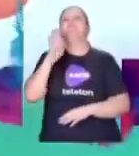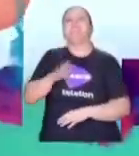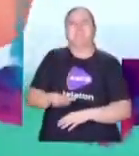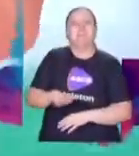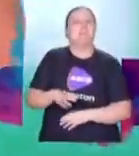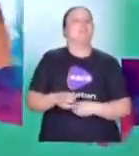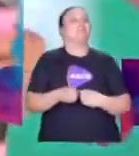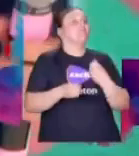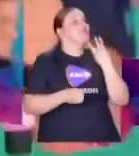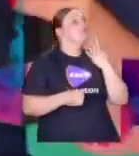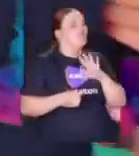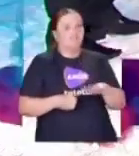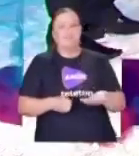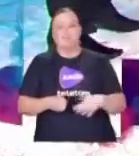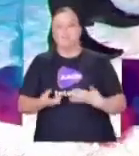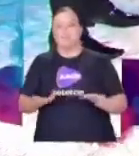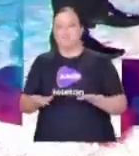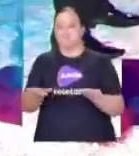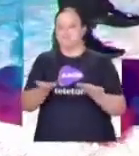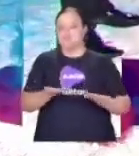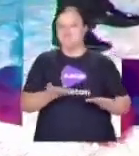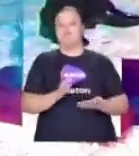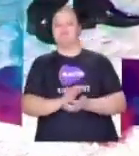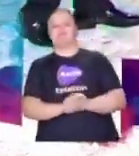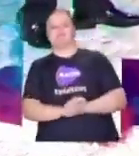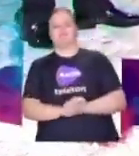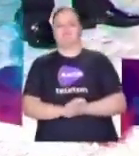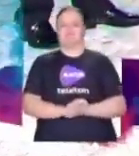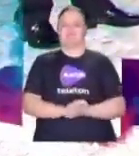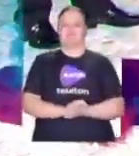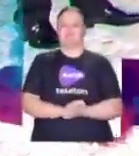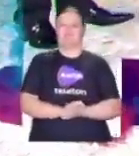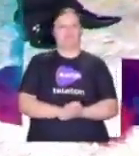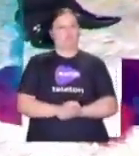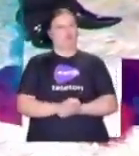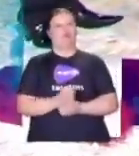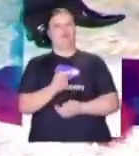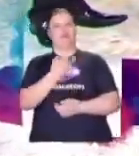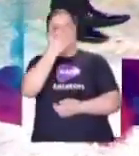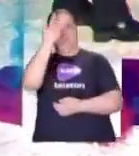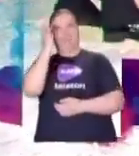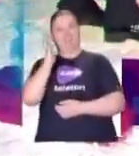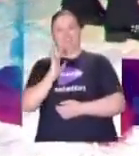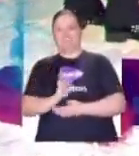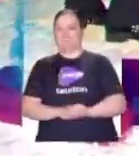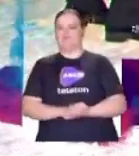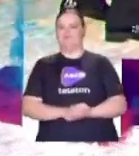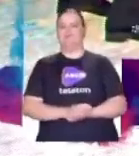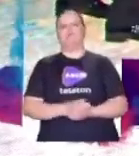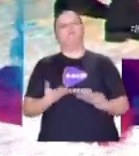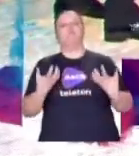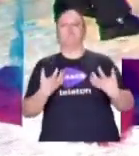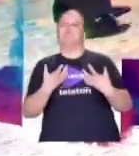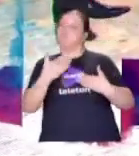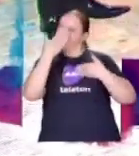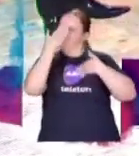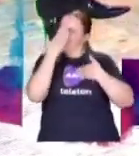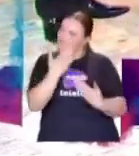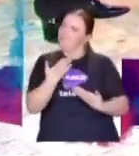Boa tarde! Bem-vindas! Obrigada! Nossa, tanta gente! Muito obrigada pela doação desde já!